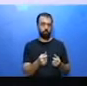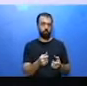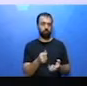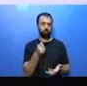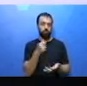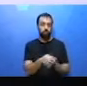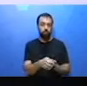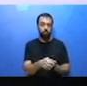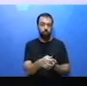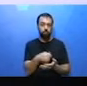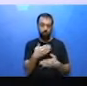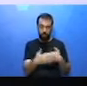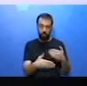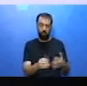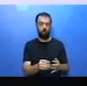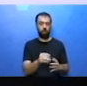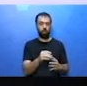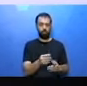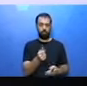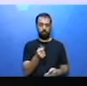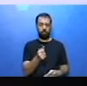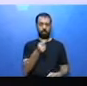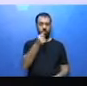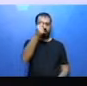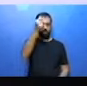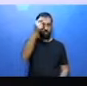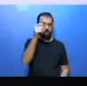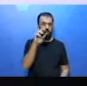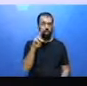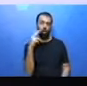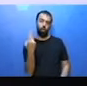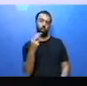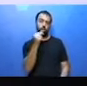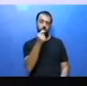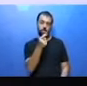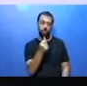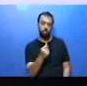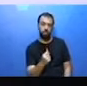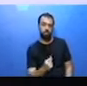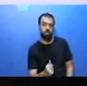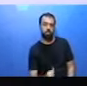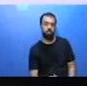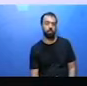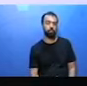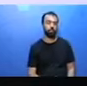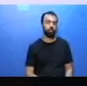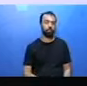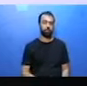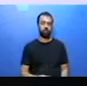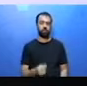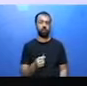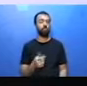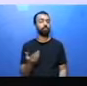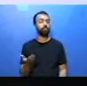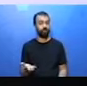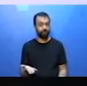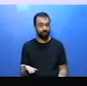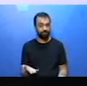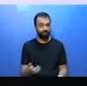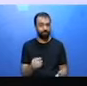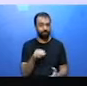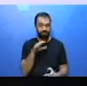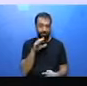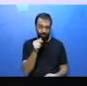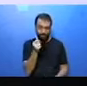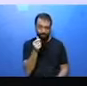aumentou ou dinheiro diminui seu compra alguma coisa eu vou pagar então da quantia